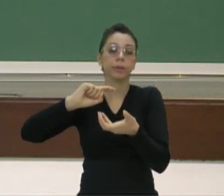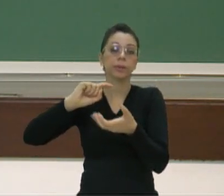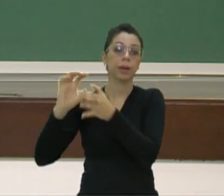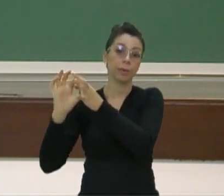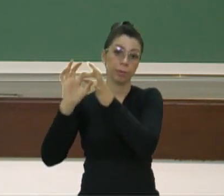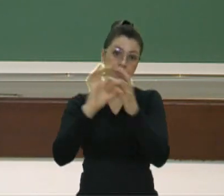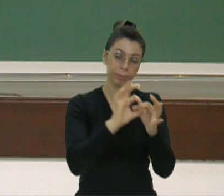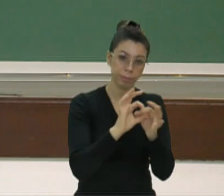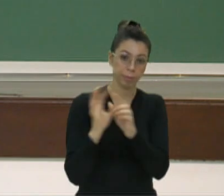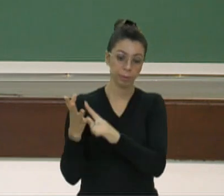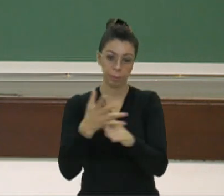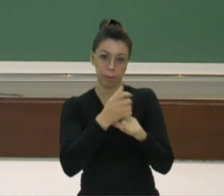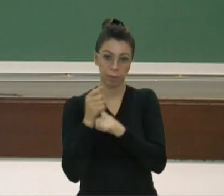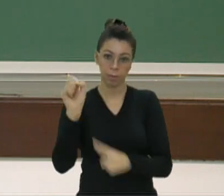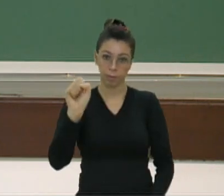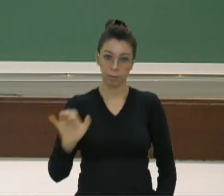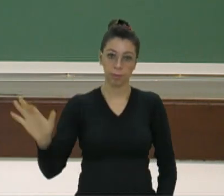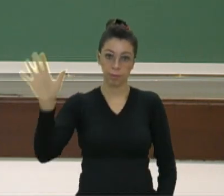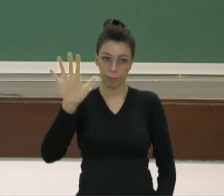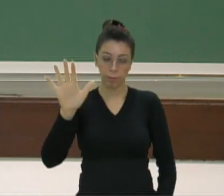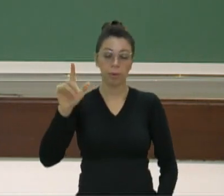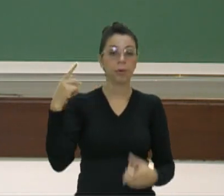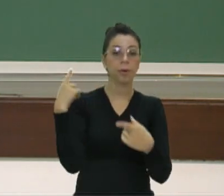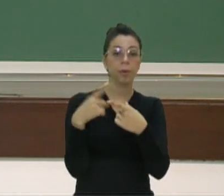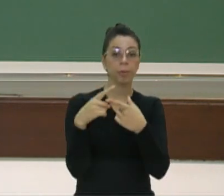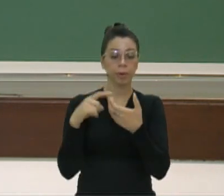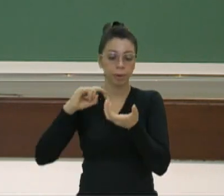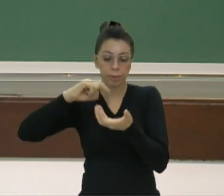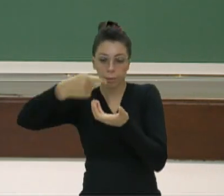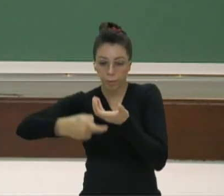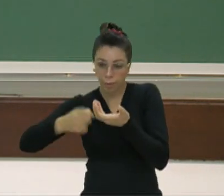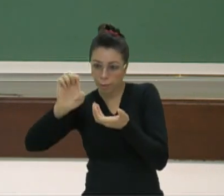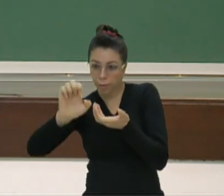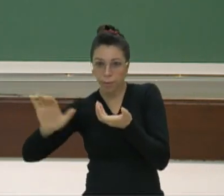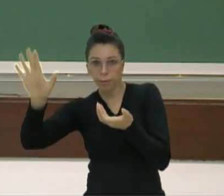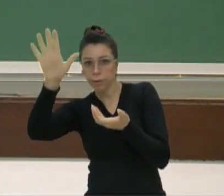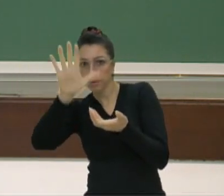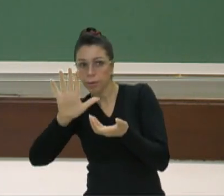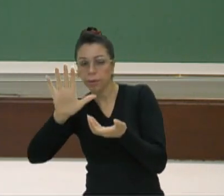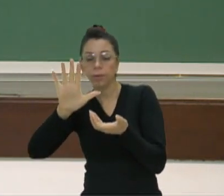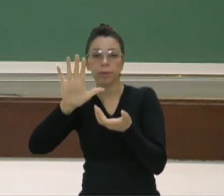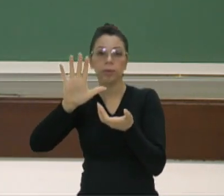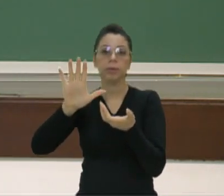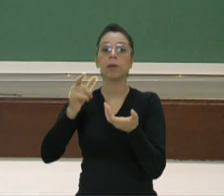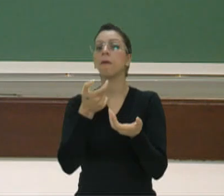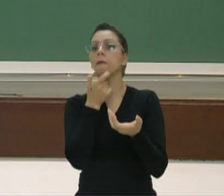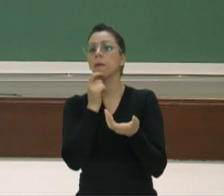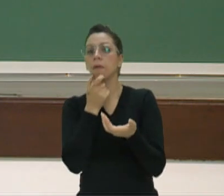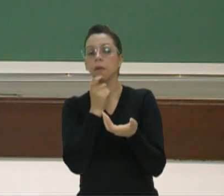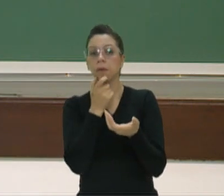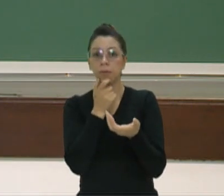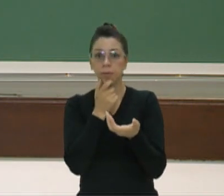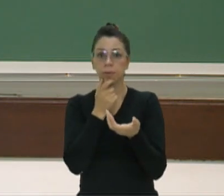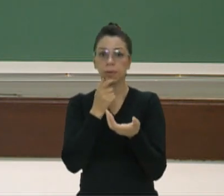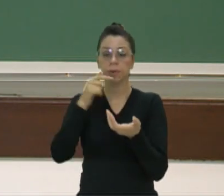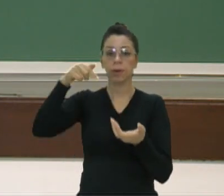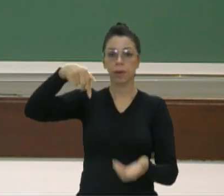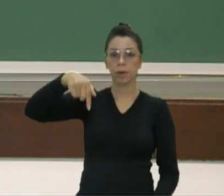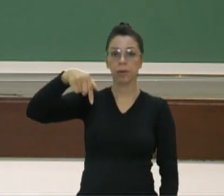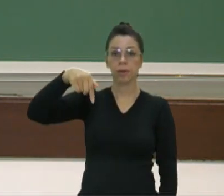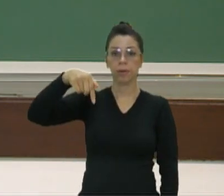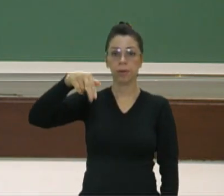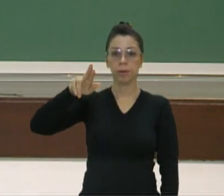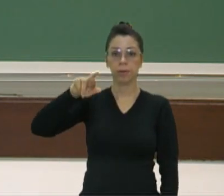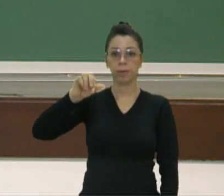dominação europeia, porque passa exatamente pelo continente europeu, por um subúrbio de Londres chamado Greenwich, e por isso